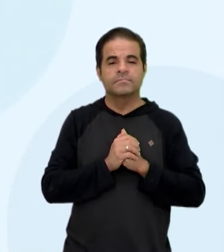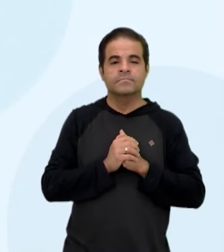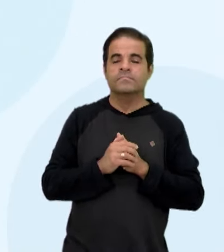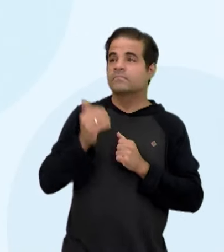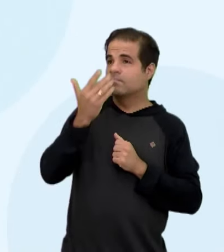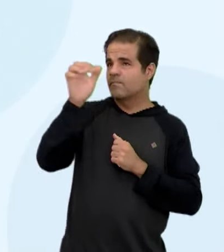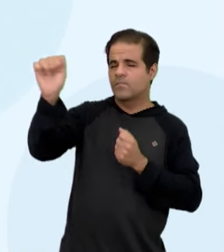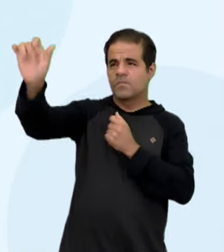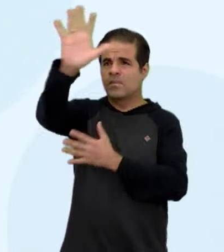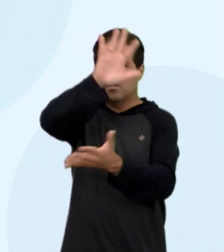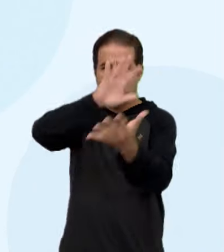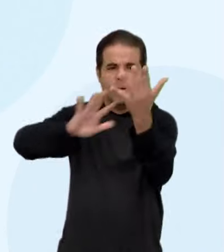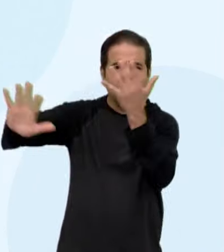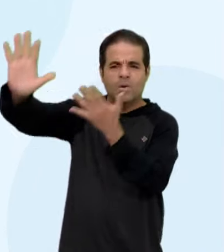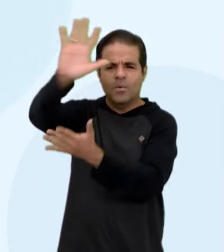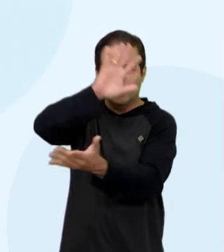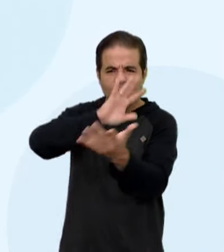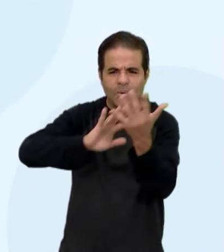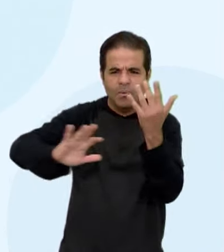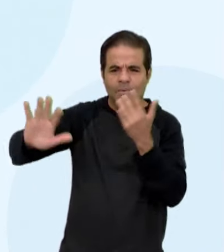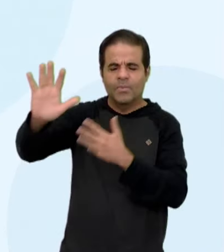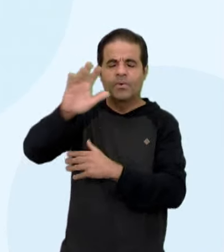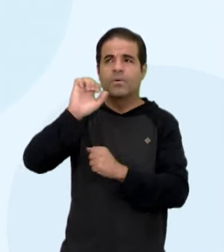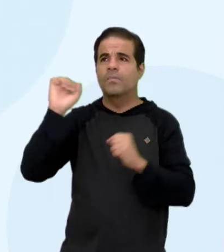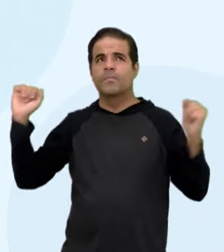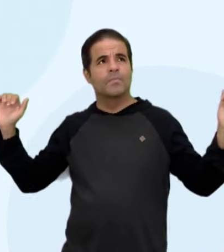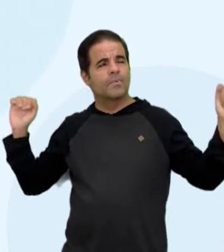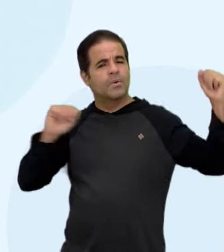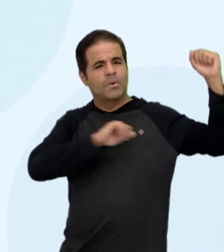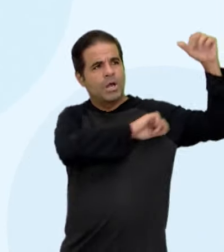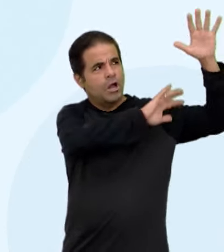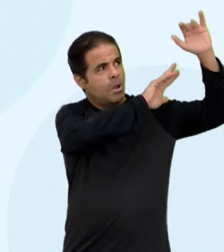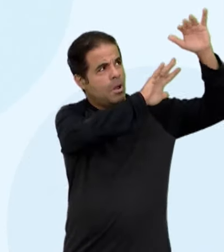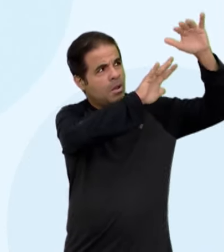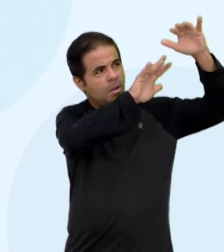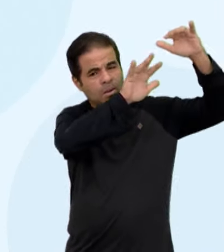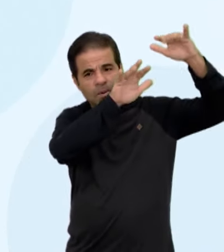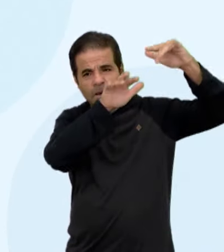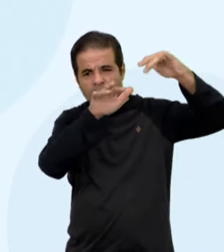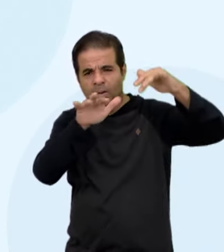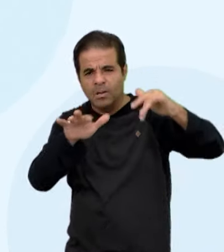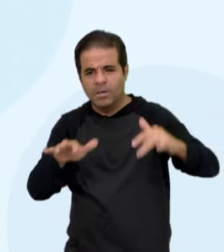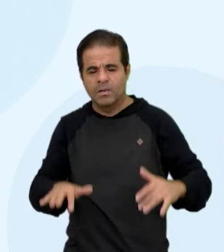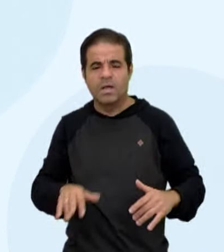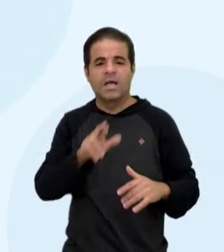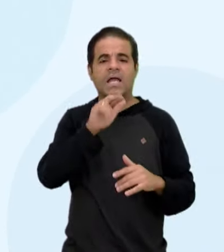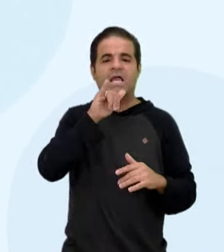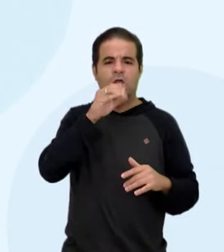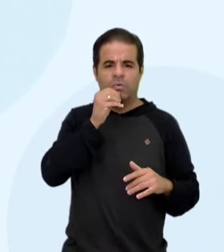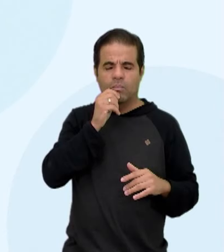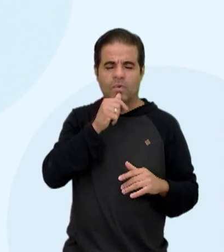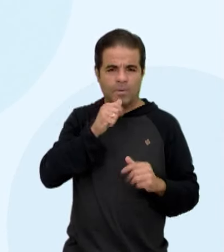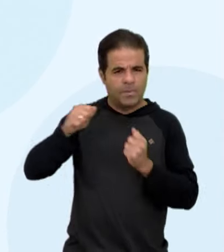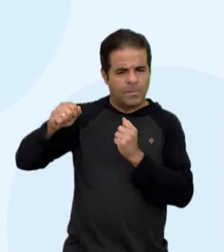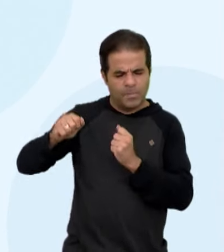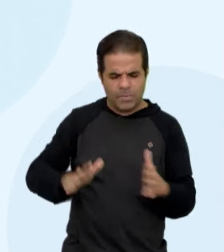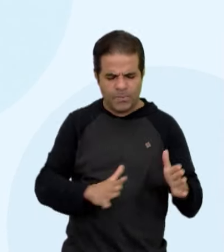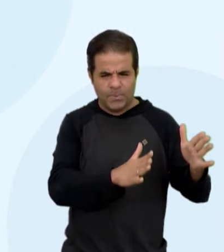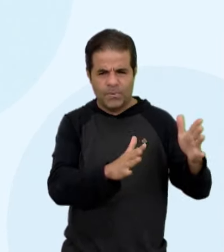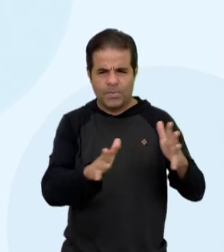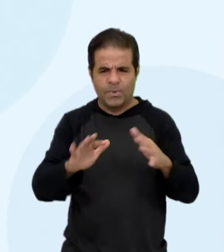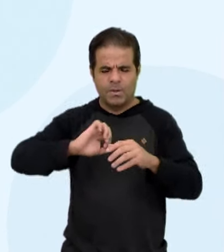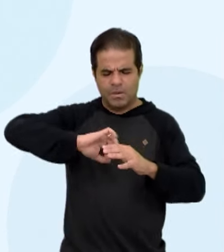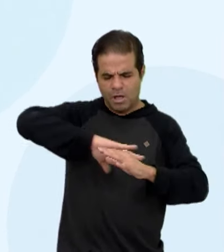Essas nuvens, né, essa umidade que eu falei para vocês, que vem para a região sudeste, ela é chamada de rios atmosféricos, tá?